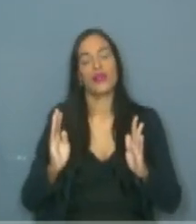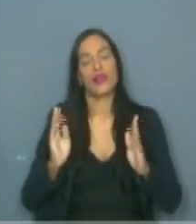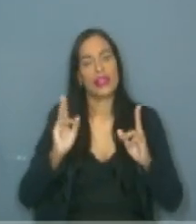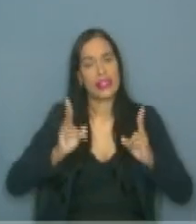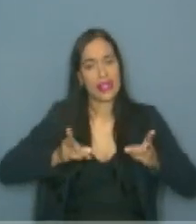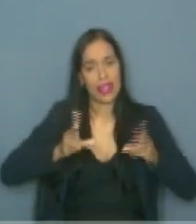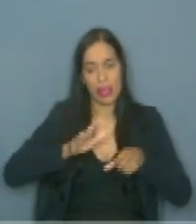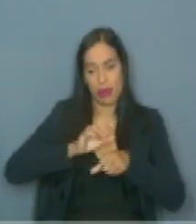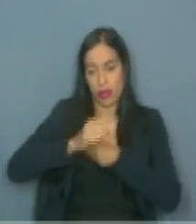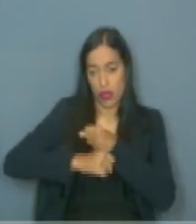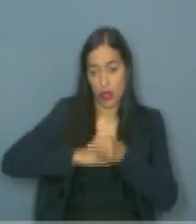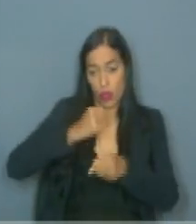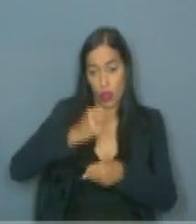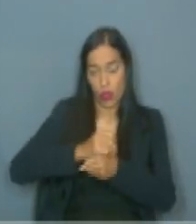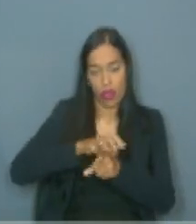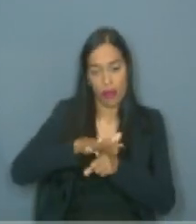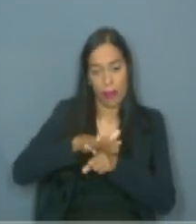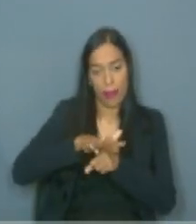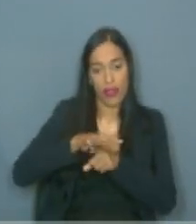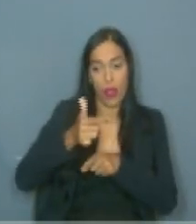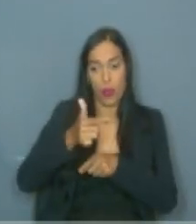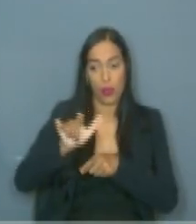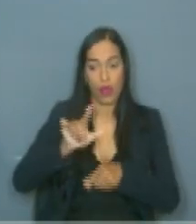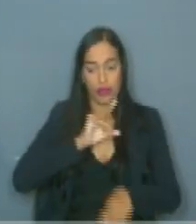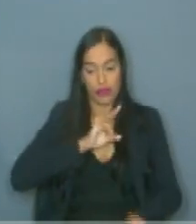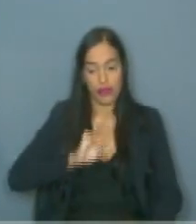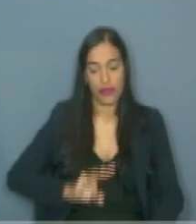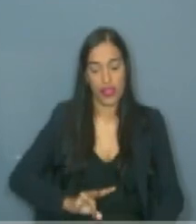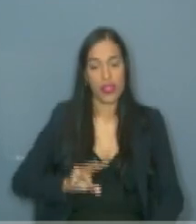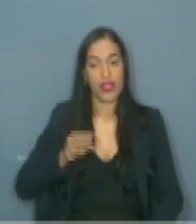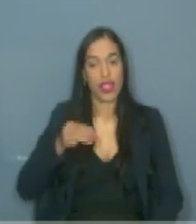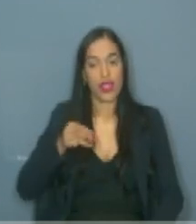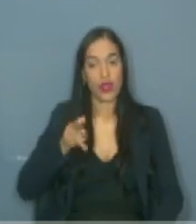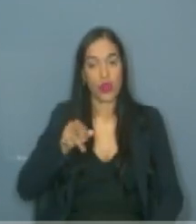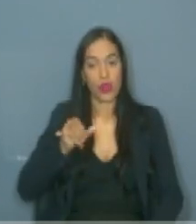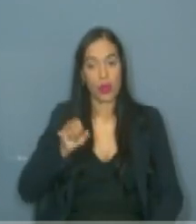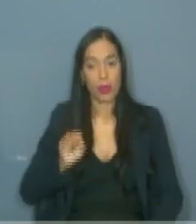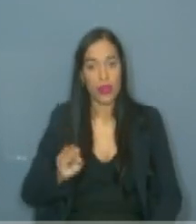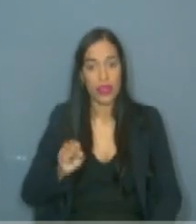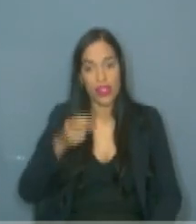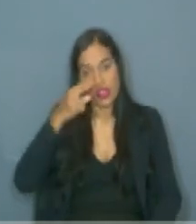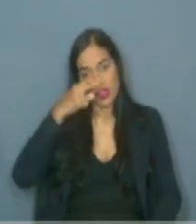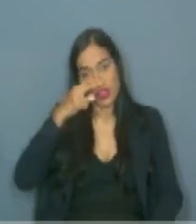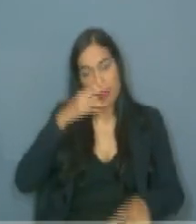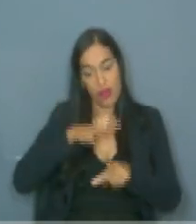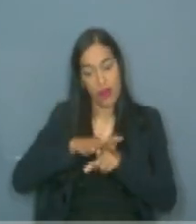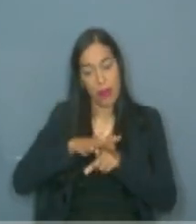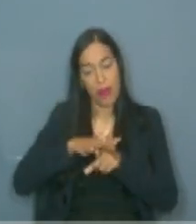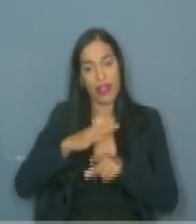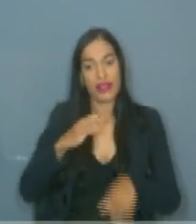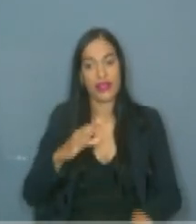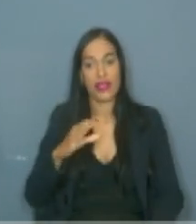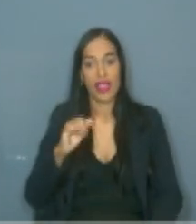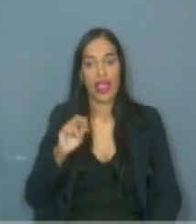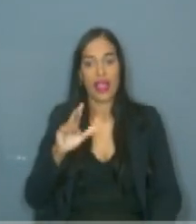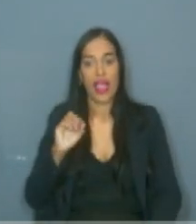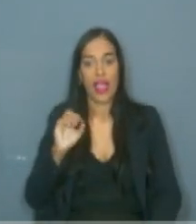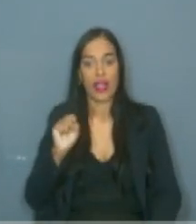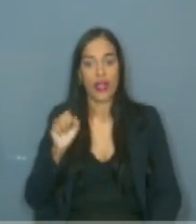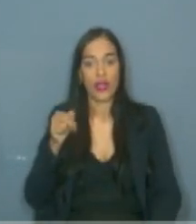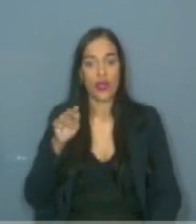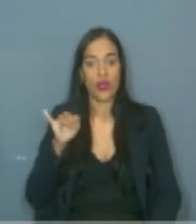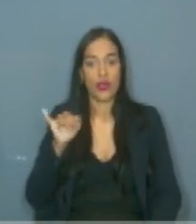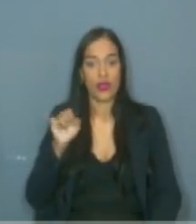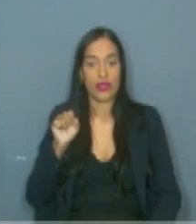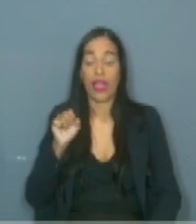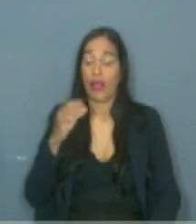todo ano, e um outro vereador Muniz, que fazia todos os anos essa mesma emenda, era o vereador Carlos Muniz. Era o